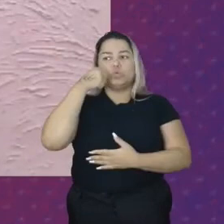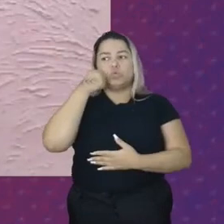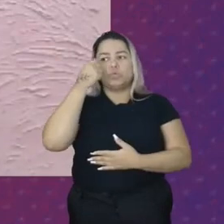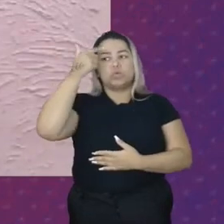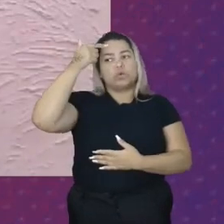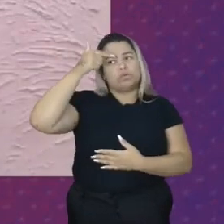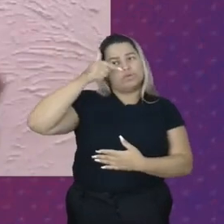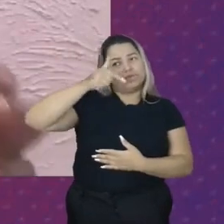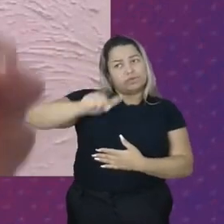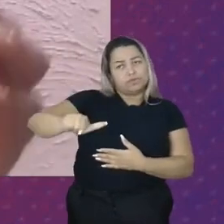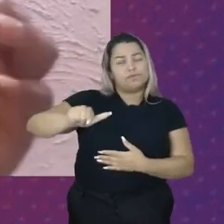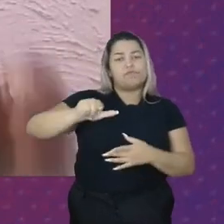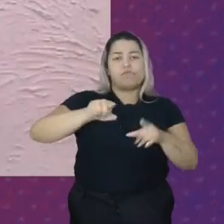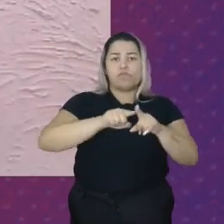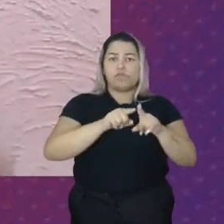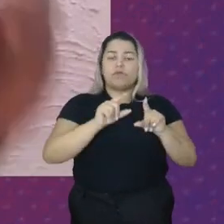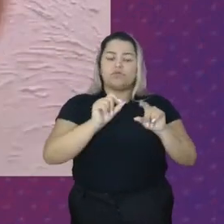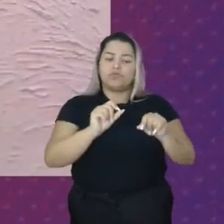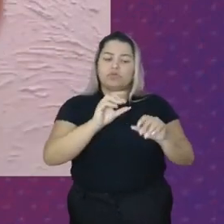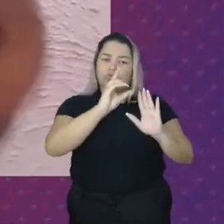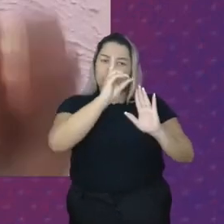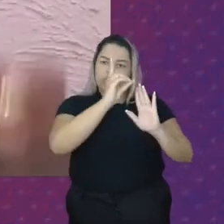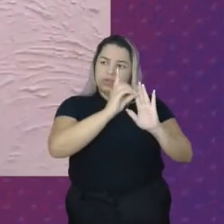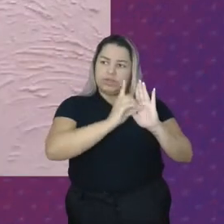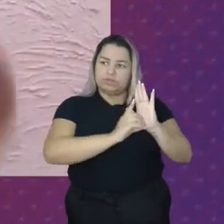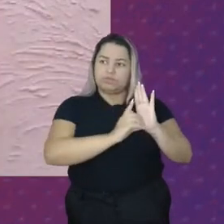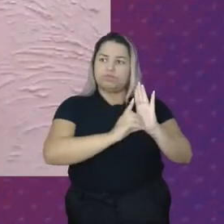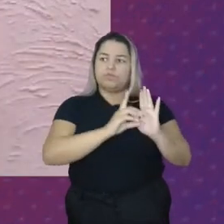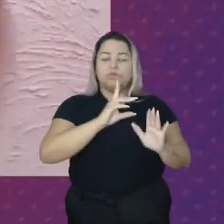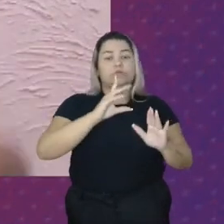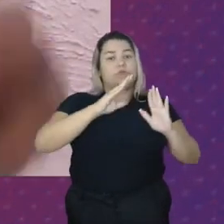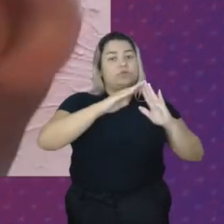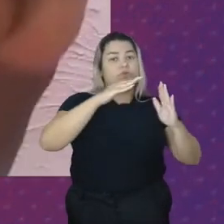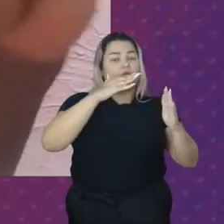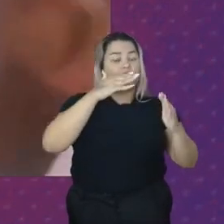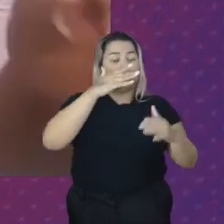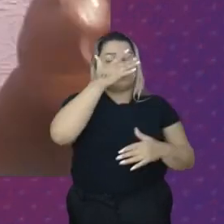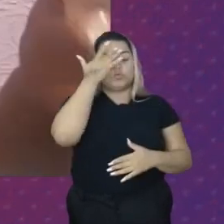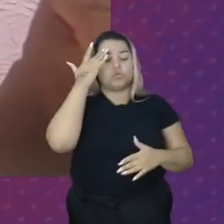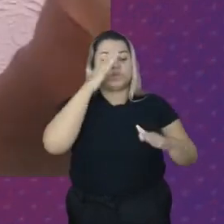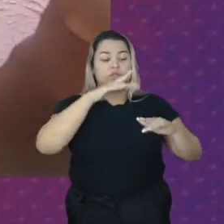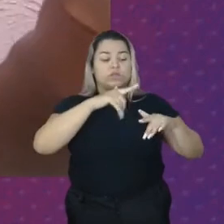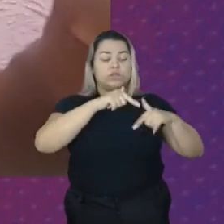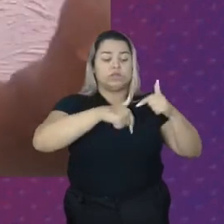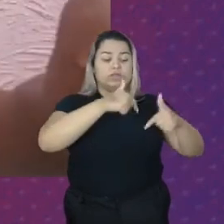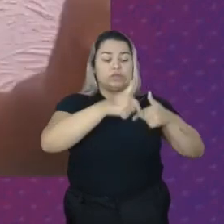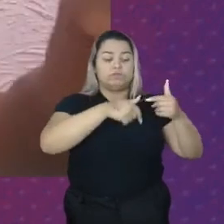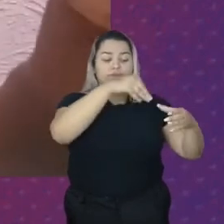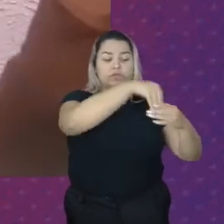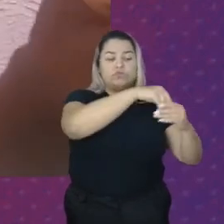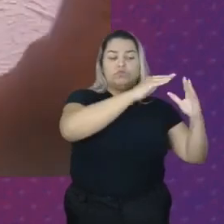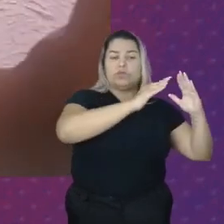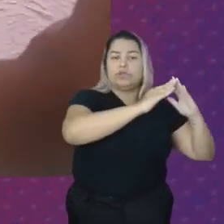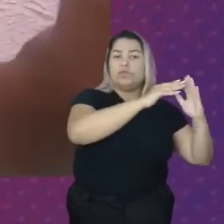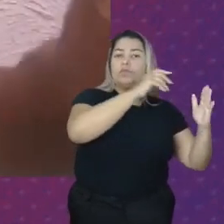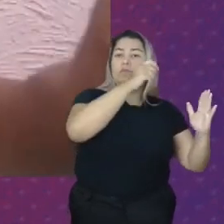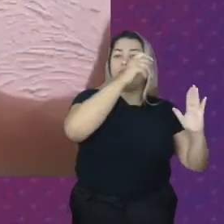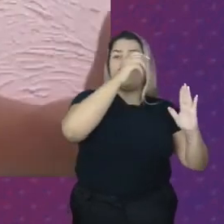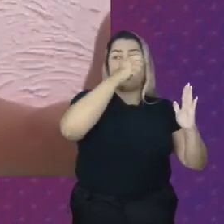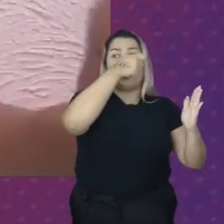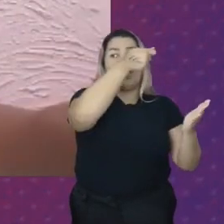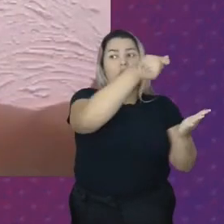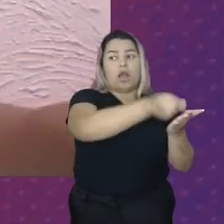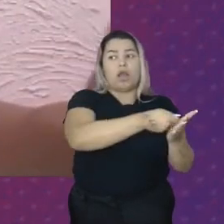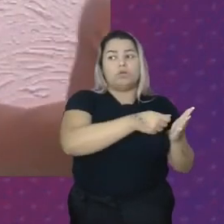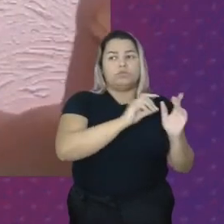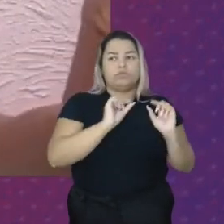conseguir equiparações de direitos. Diarista, se ela tem aquela obrigação, então também o patrão tem que ter